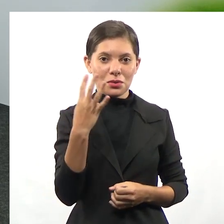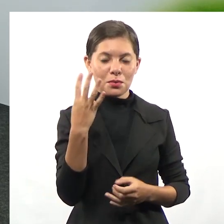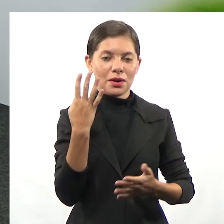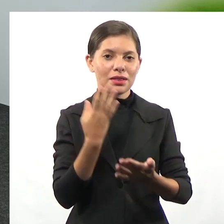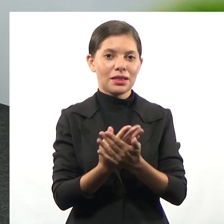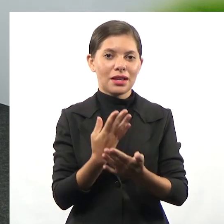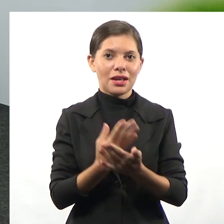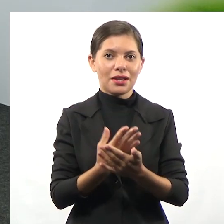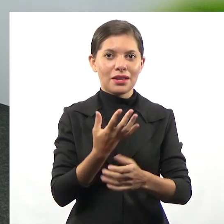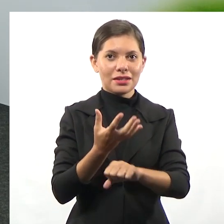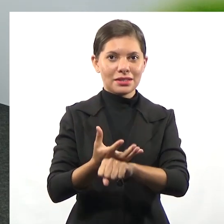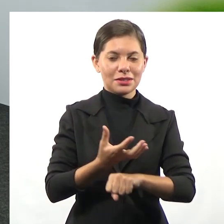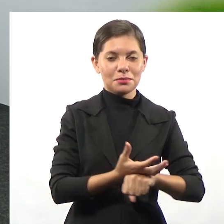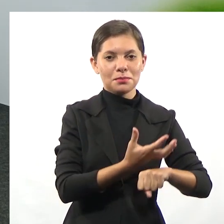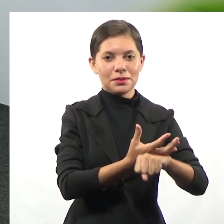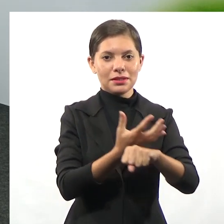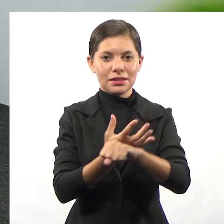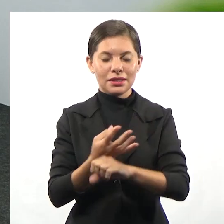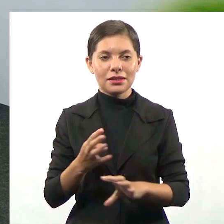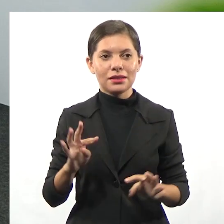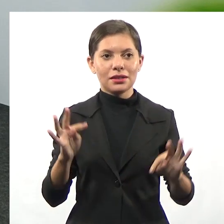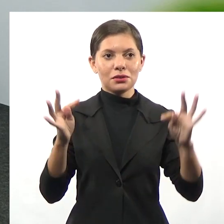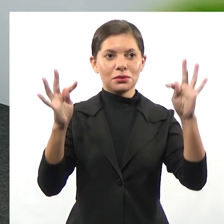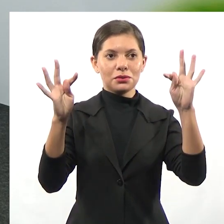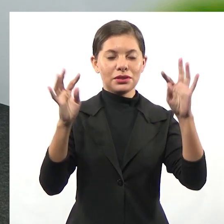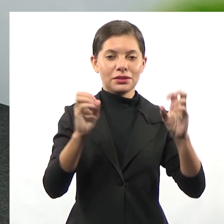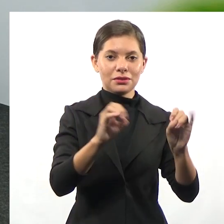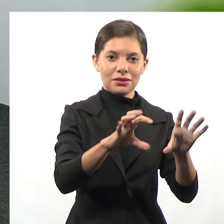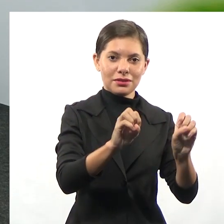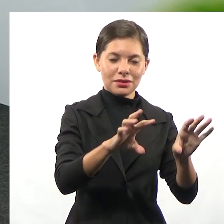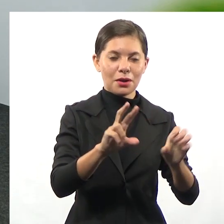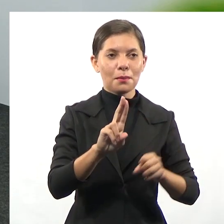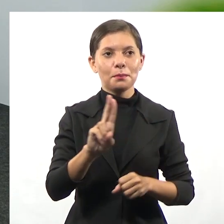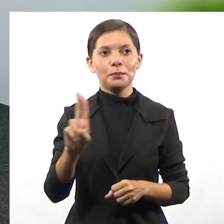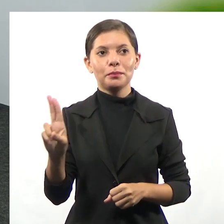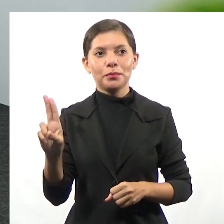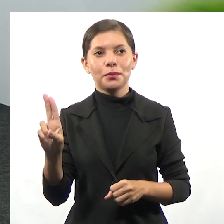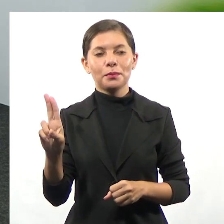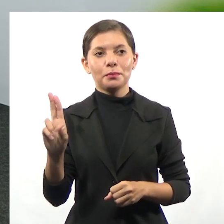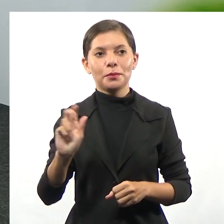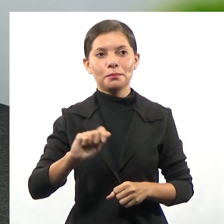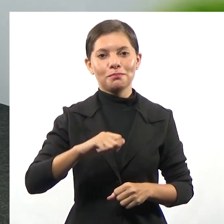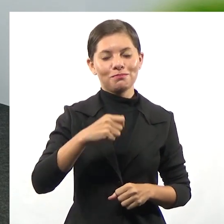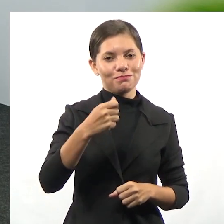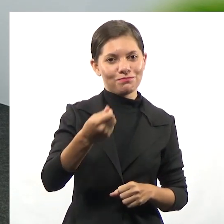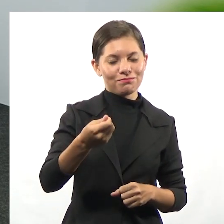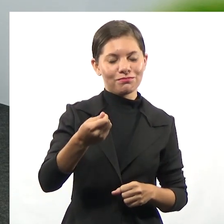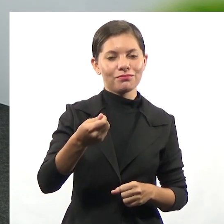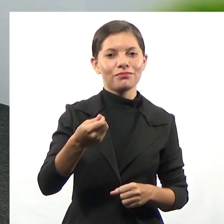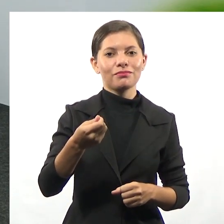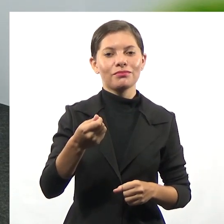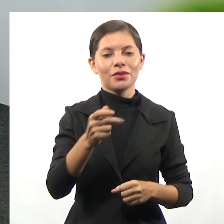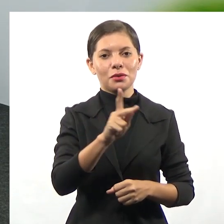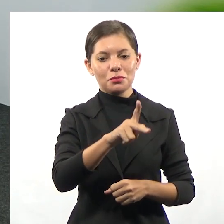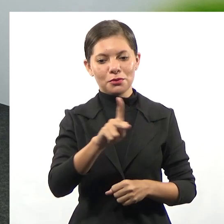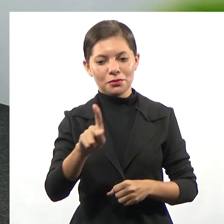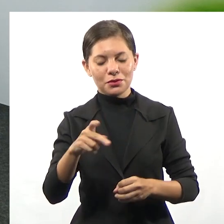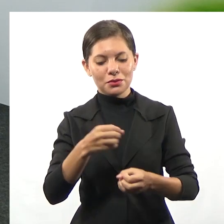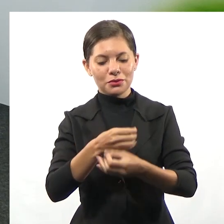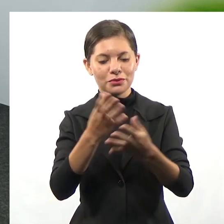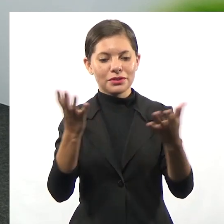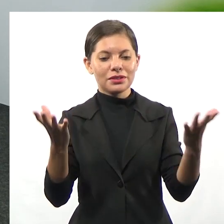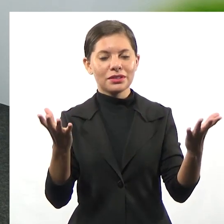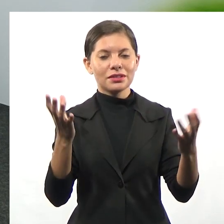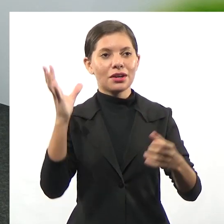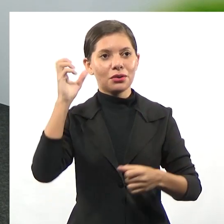o seu professor. Como audiodescrição, eu sou um homem, estou trajando um sapato preto, calça jeans, uma camisa preta